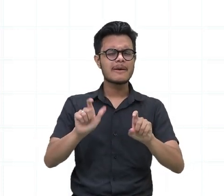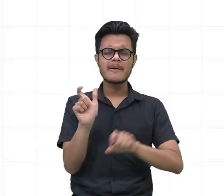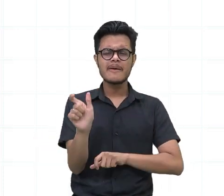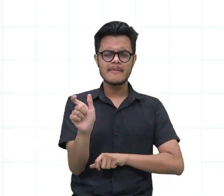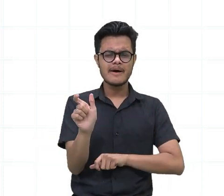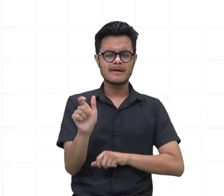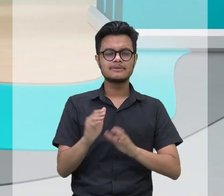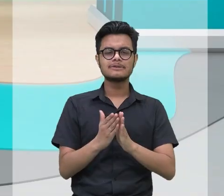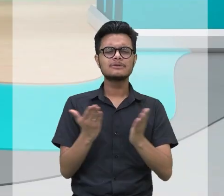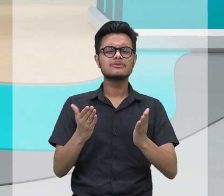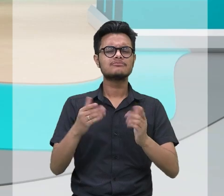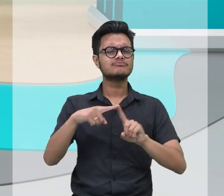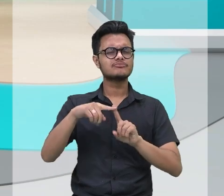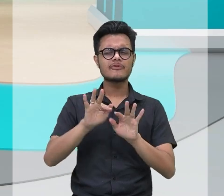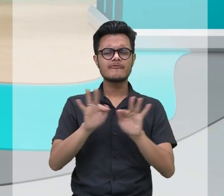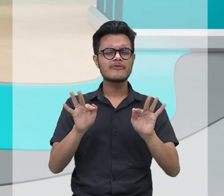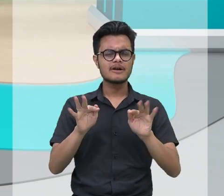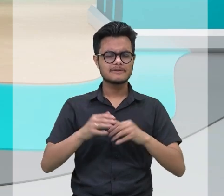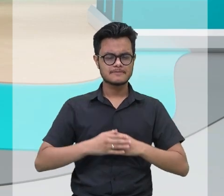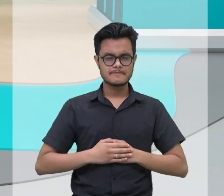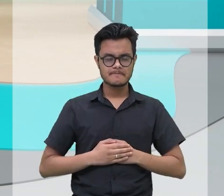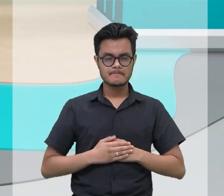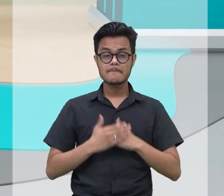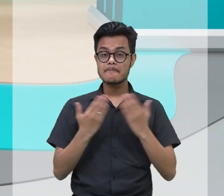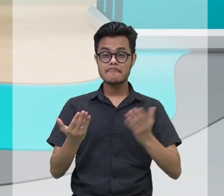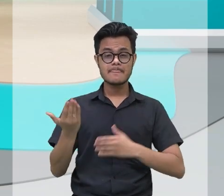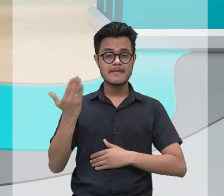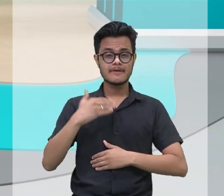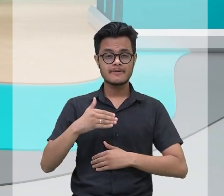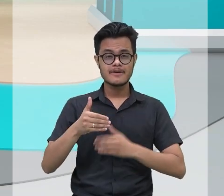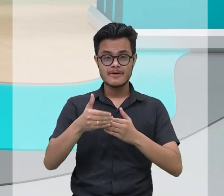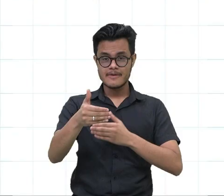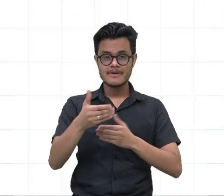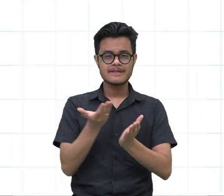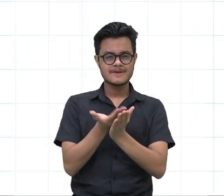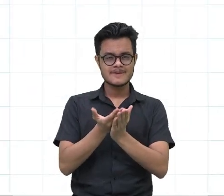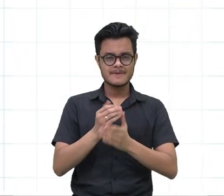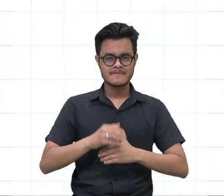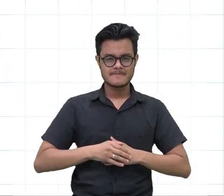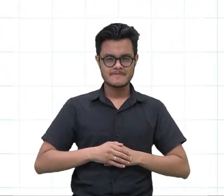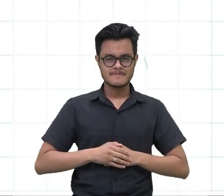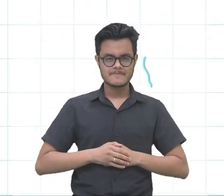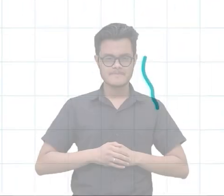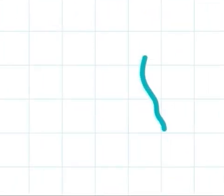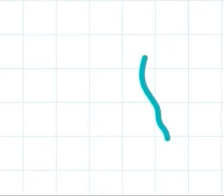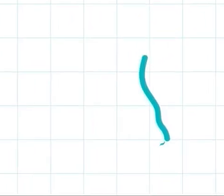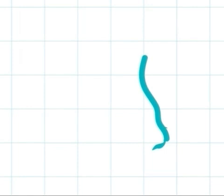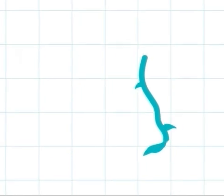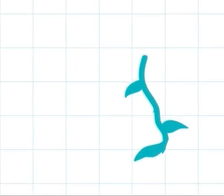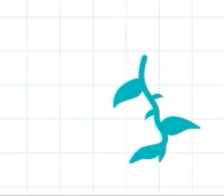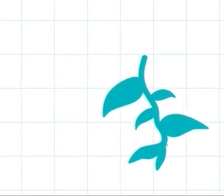é tipos de frases. Então, vamos seguir aí para a nossa aula.